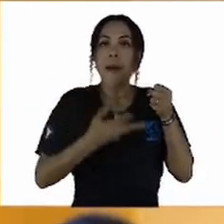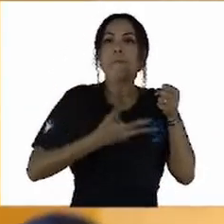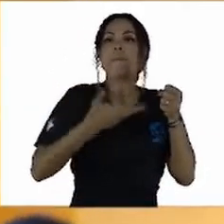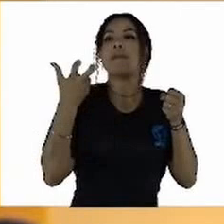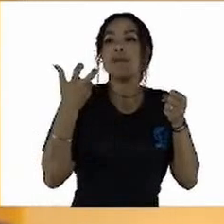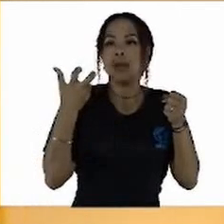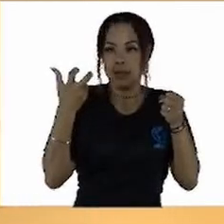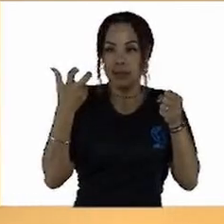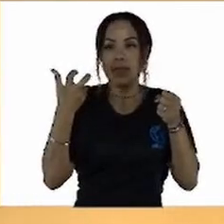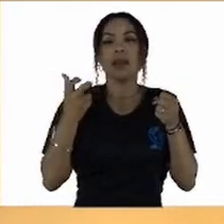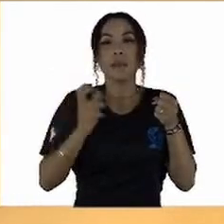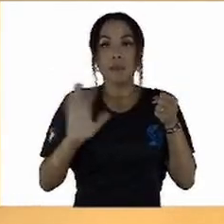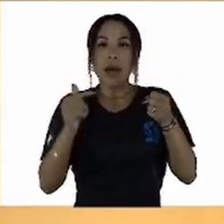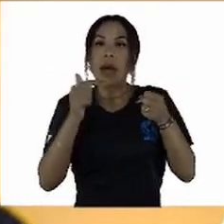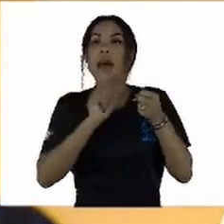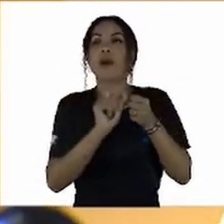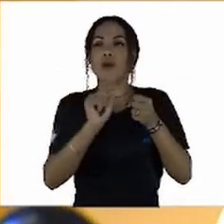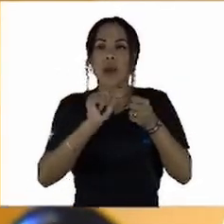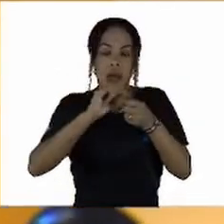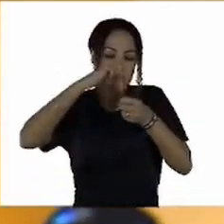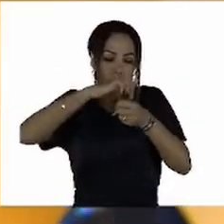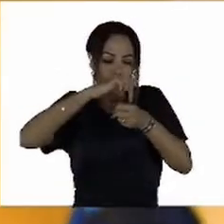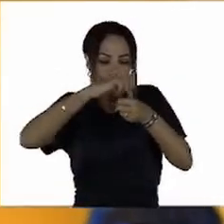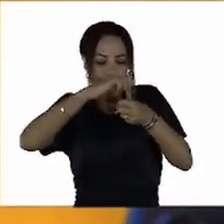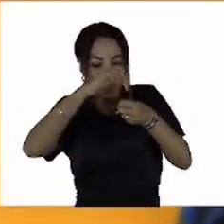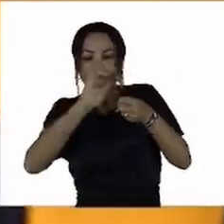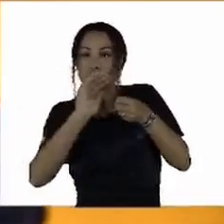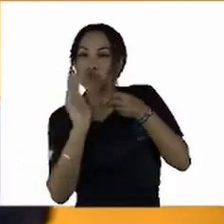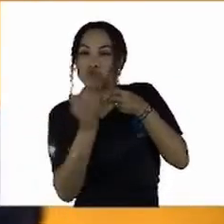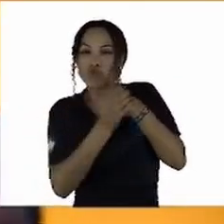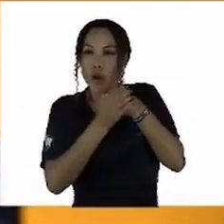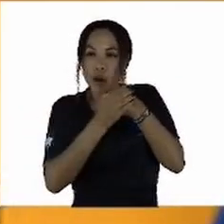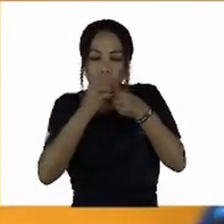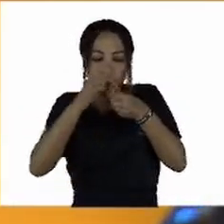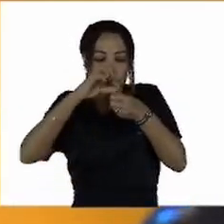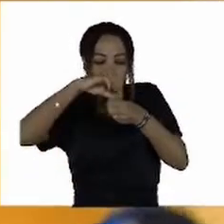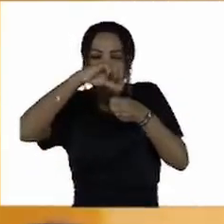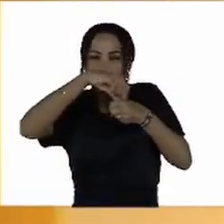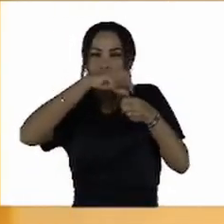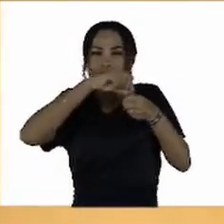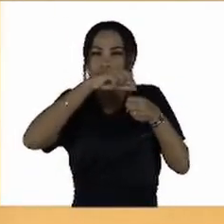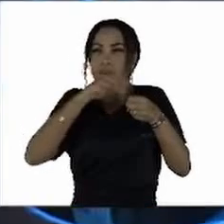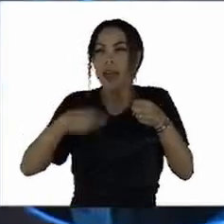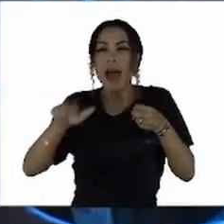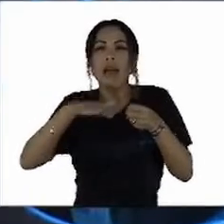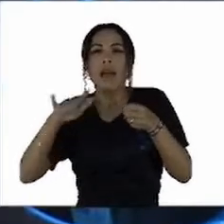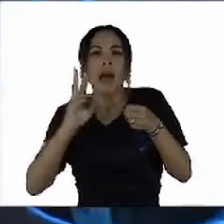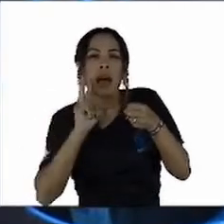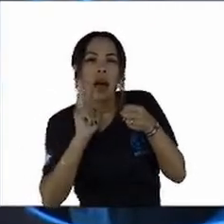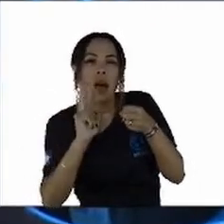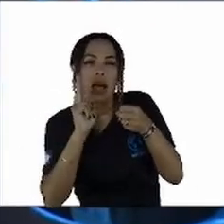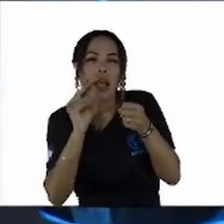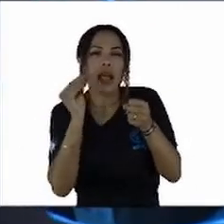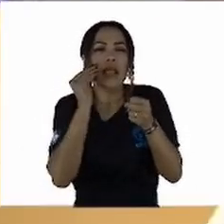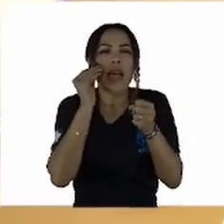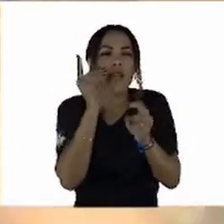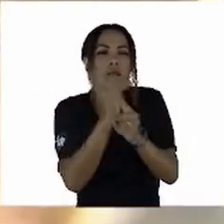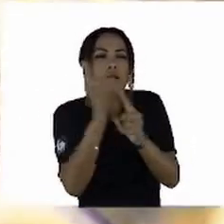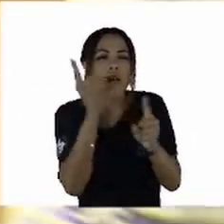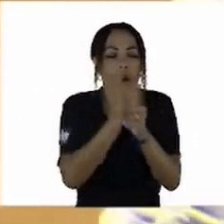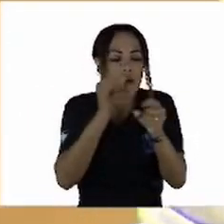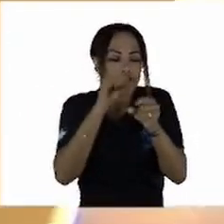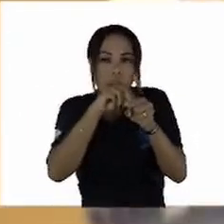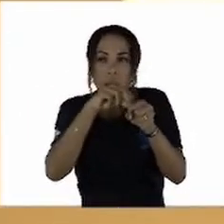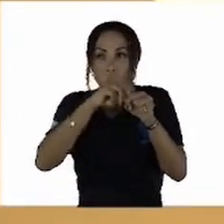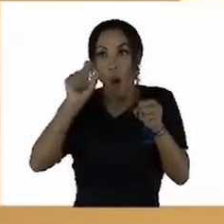pessoas vão reparar que o lenço estava lá. Então o que, que ele faz? Ele deixa o lenço escondido do início assim, e as crianças ficam olhando ali, tentando descobrir a mágica, e ele